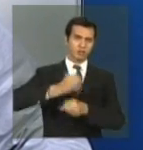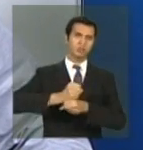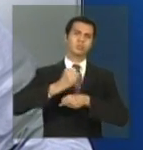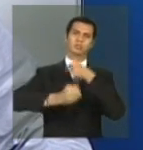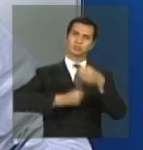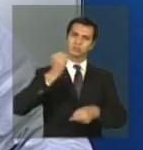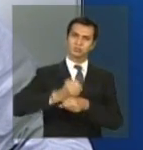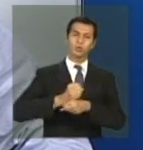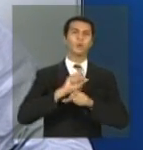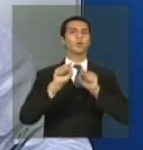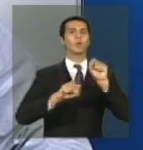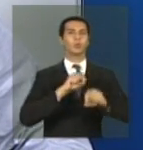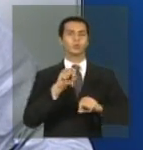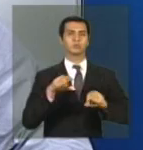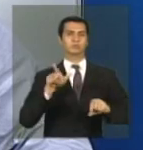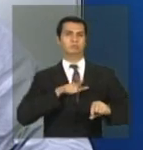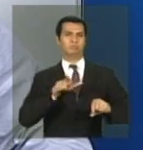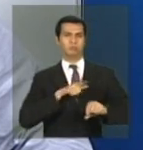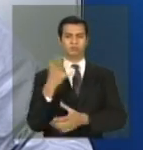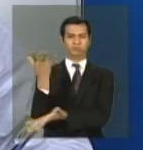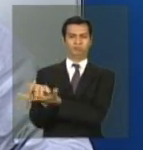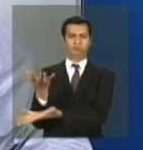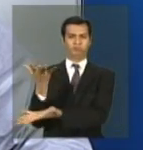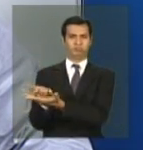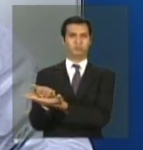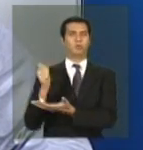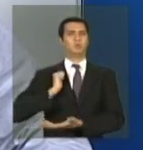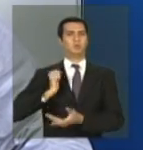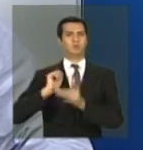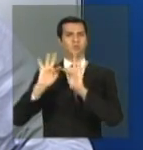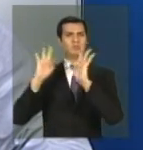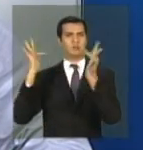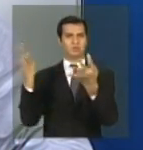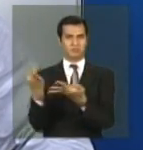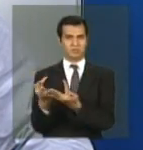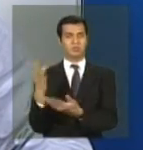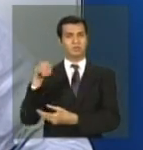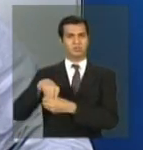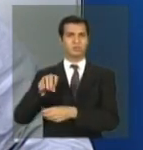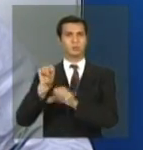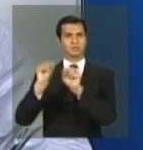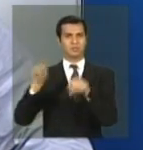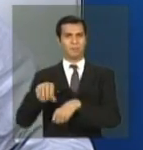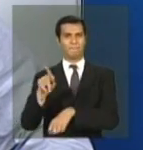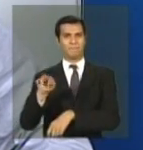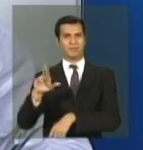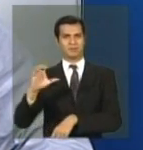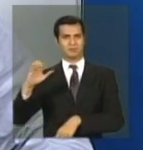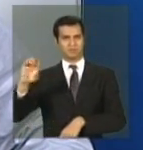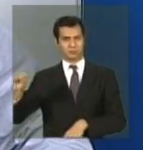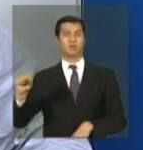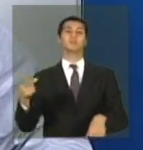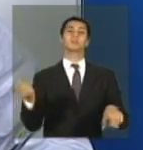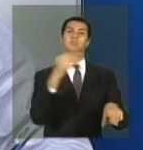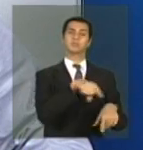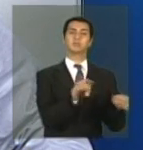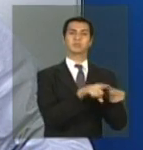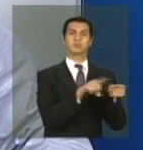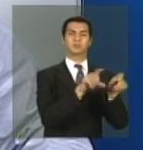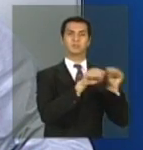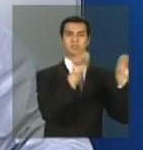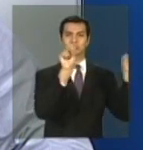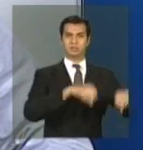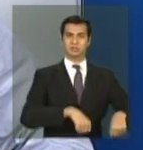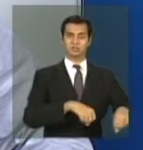o pareamento das bases de dados, né, dos beneficiários do Bolsa Família que estão no sistema presença com as informações de matrícula, né, o cadastro